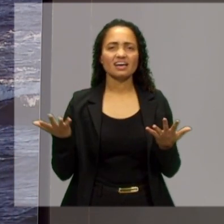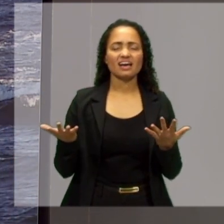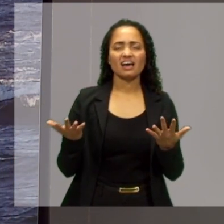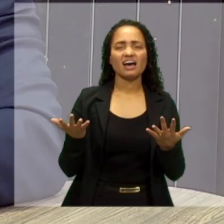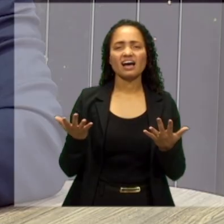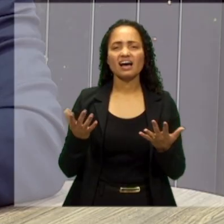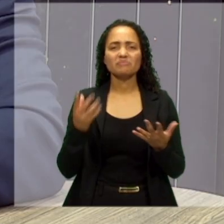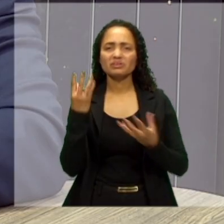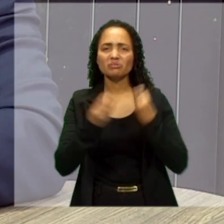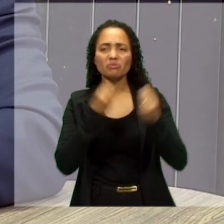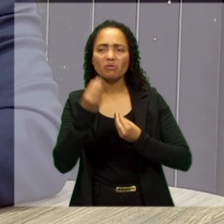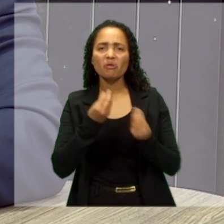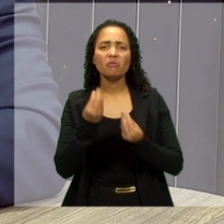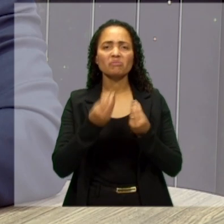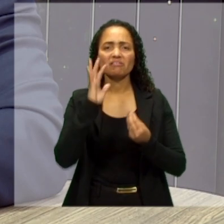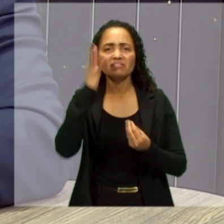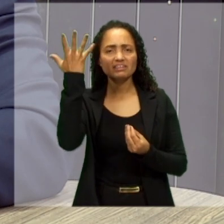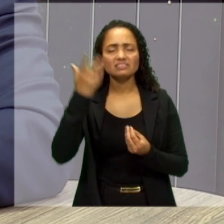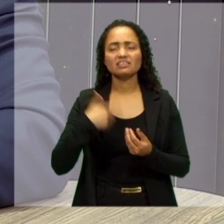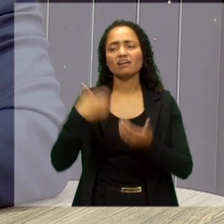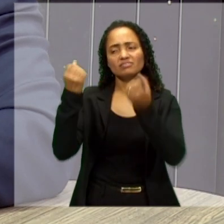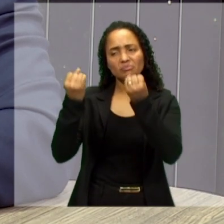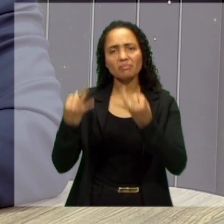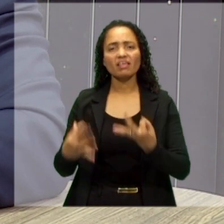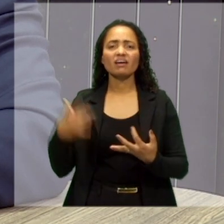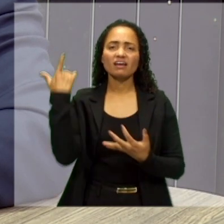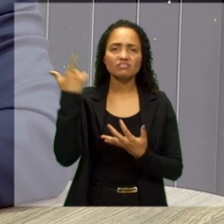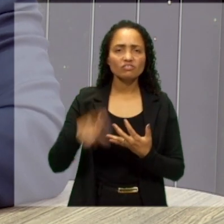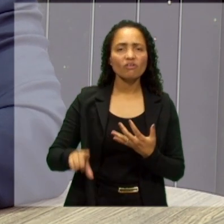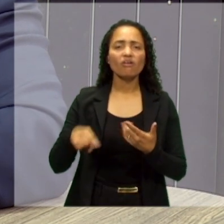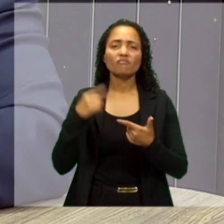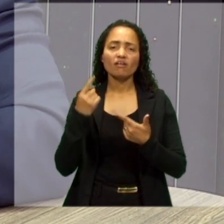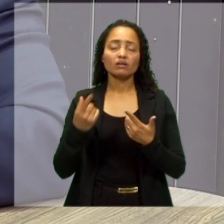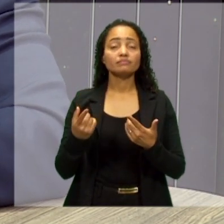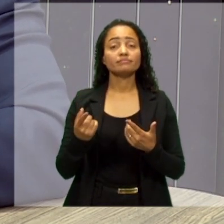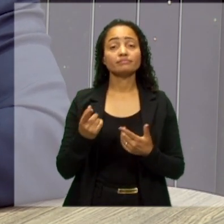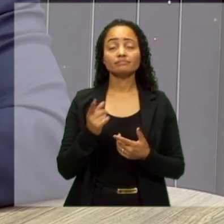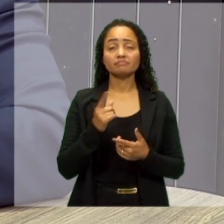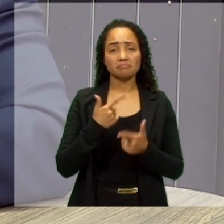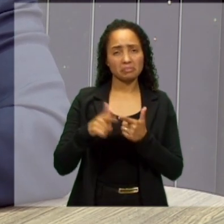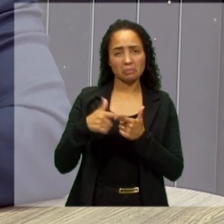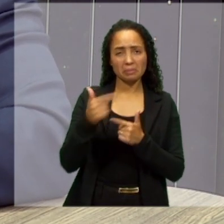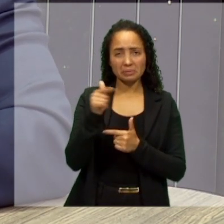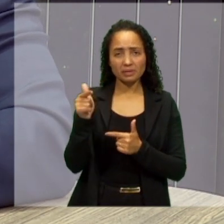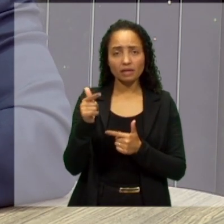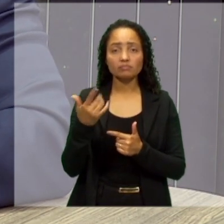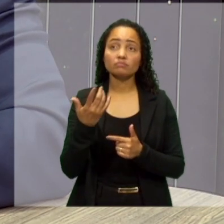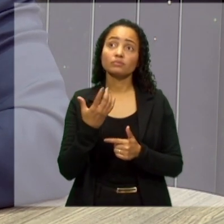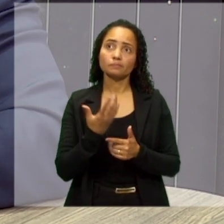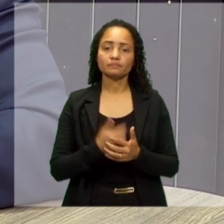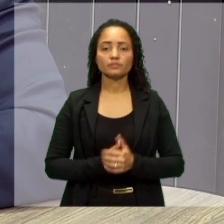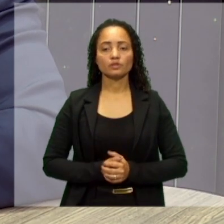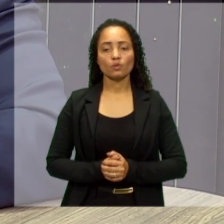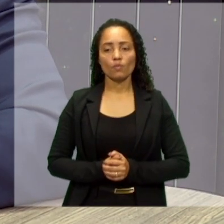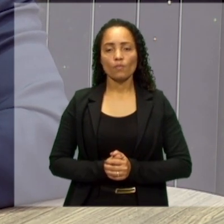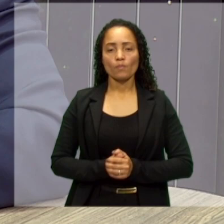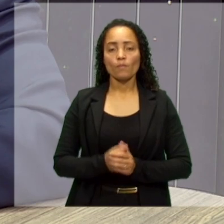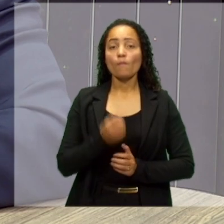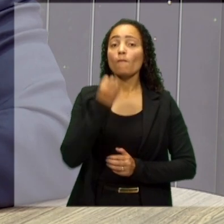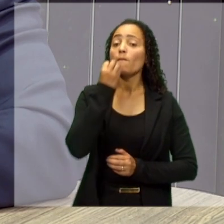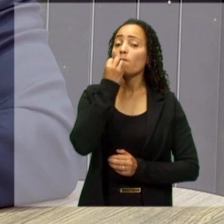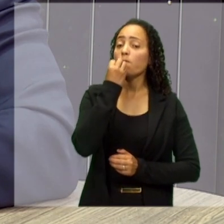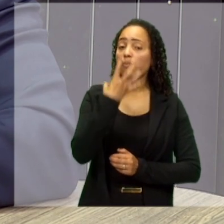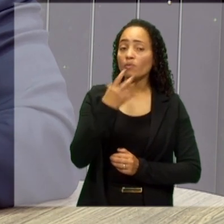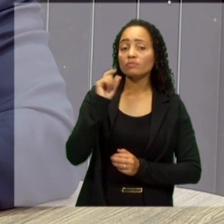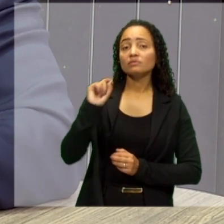meu caso, não dá problema quanto a isso? O ideal é que a defesa, do início ao final, seja feita pela